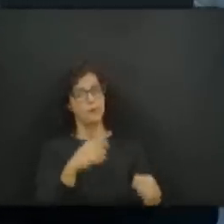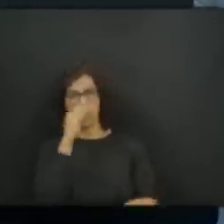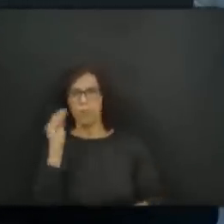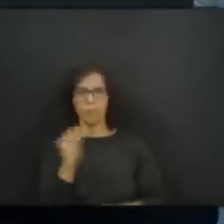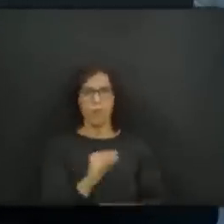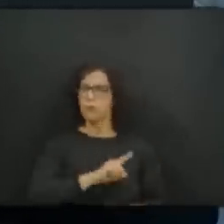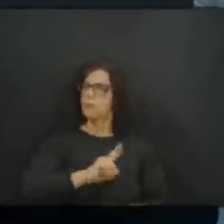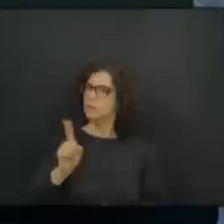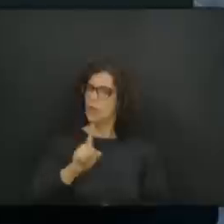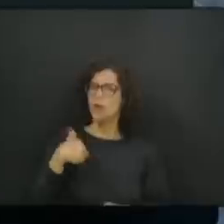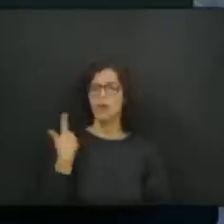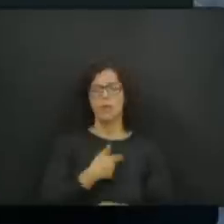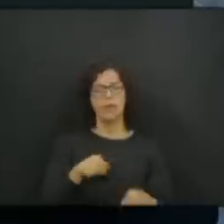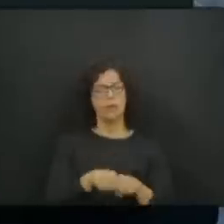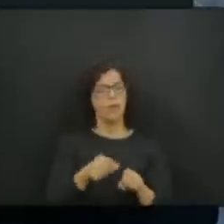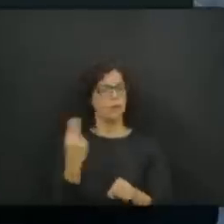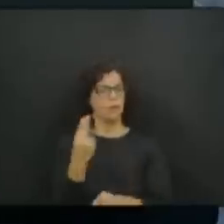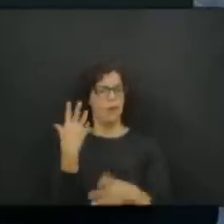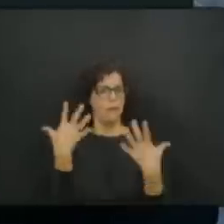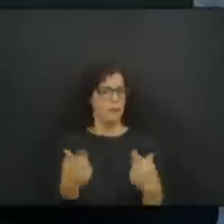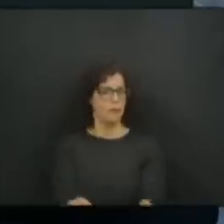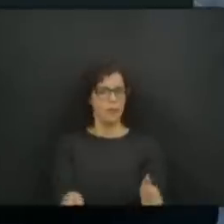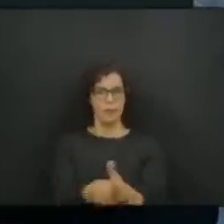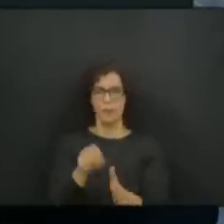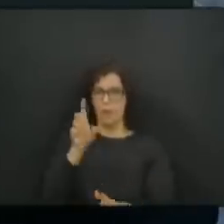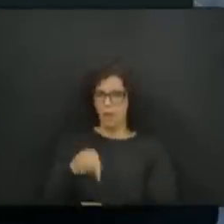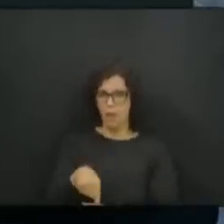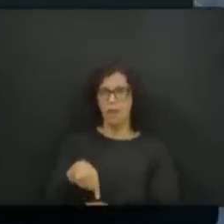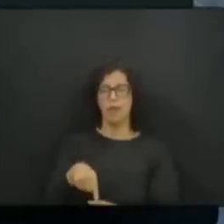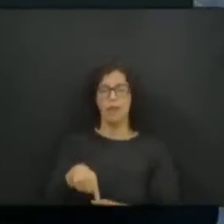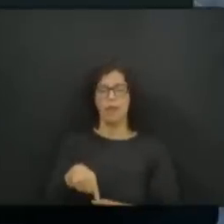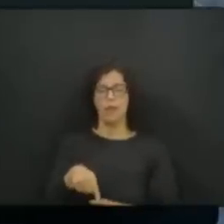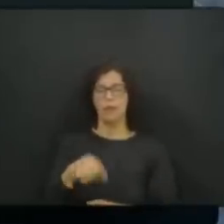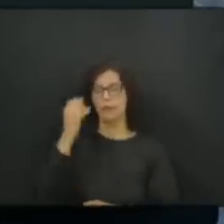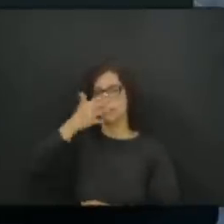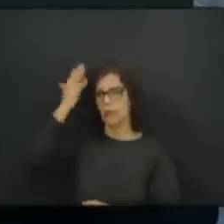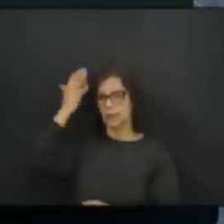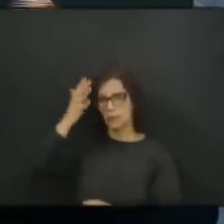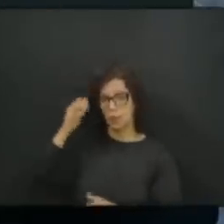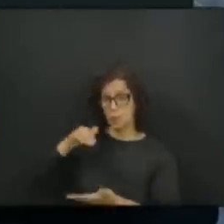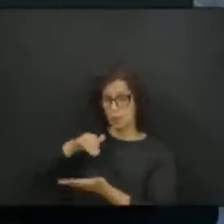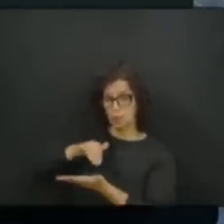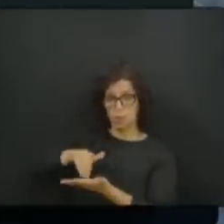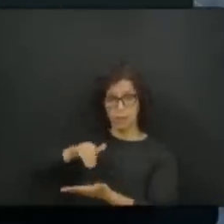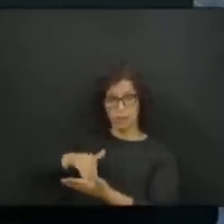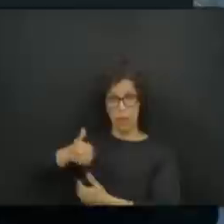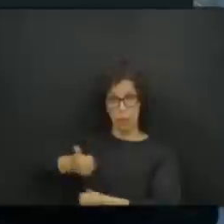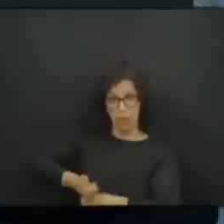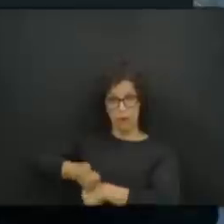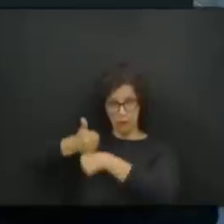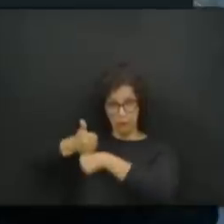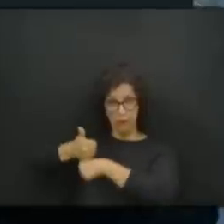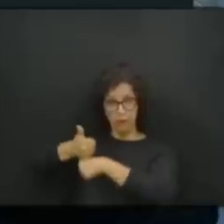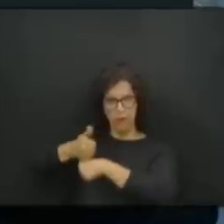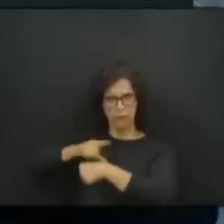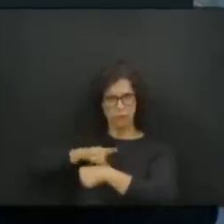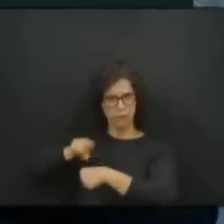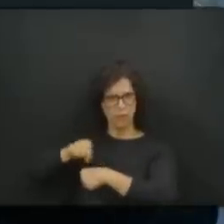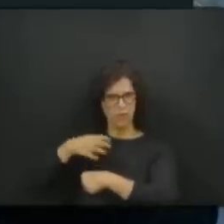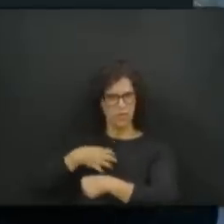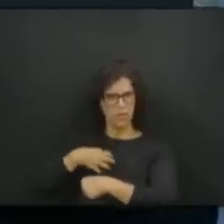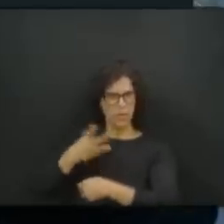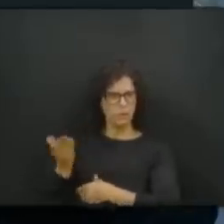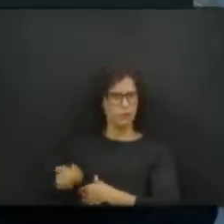mas não ah não é possível que apenas Deputado Tadeu Veneri o secretário executivo tenha